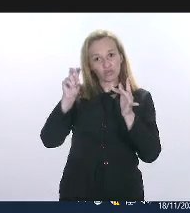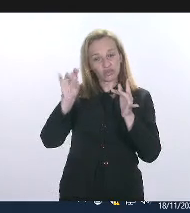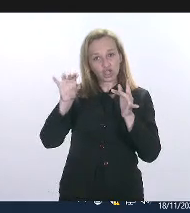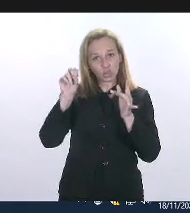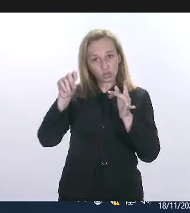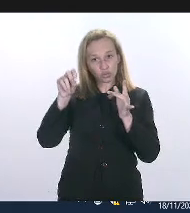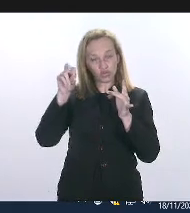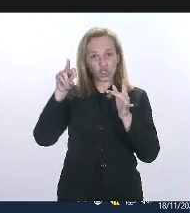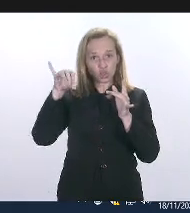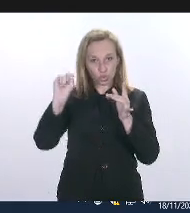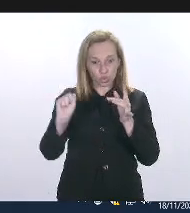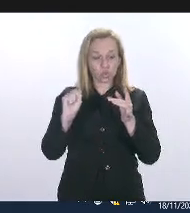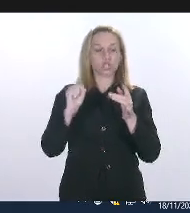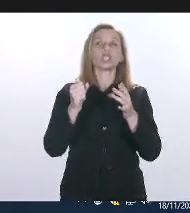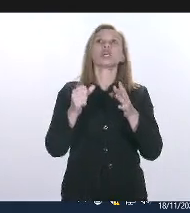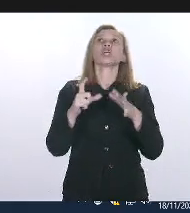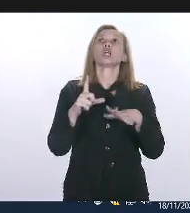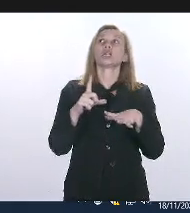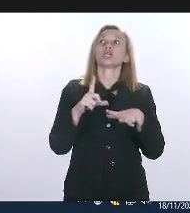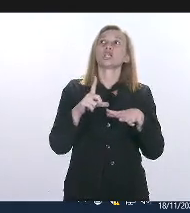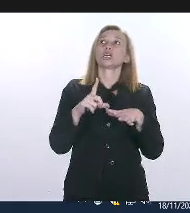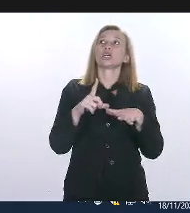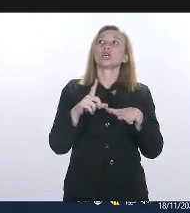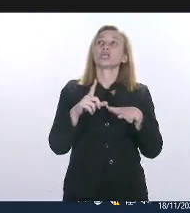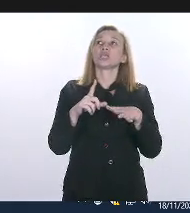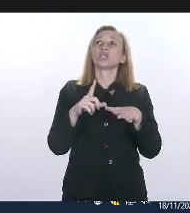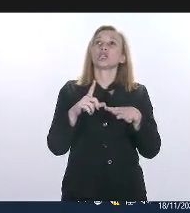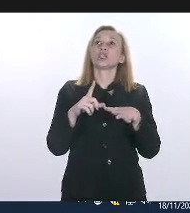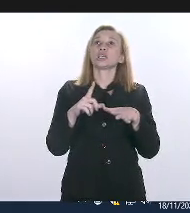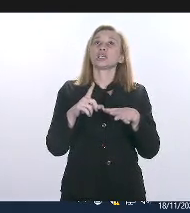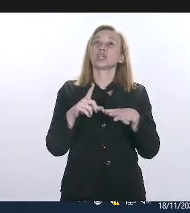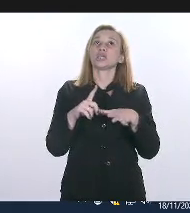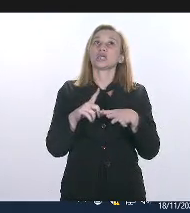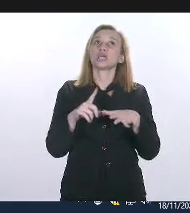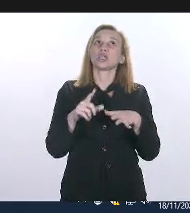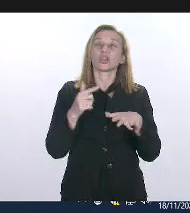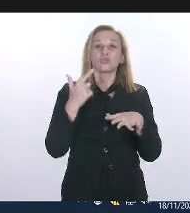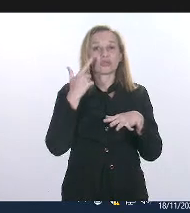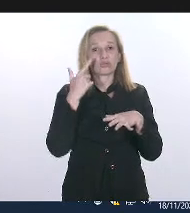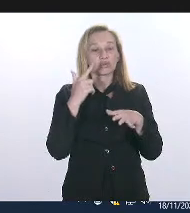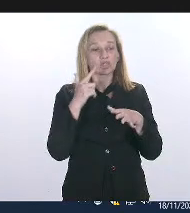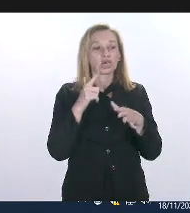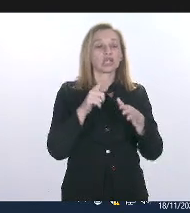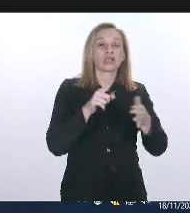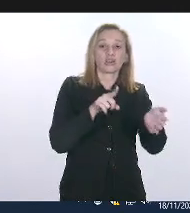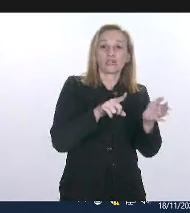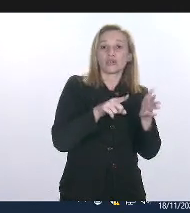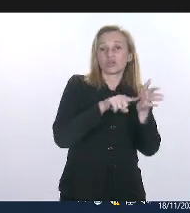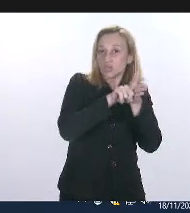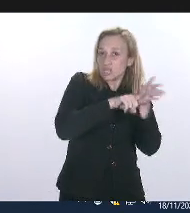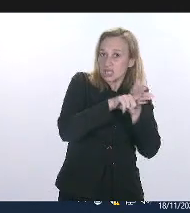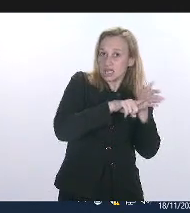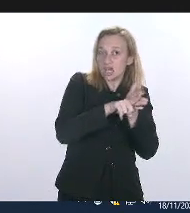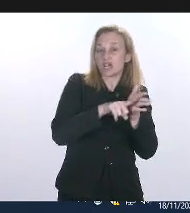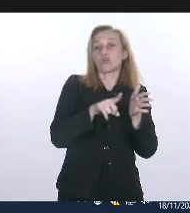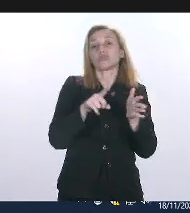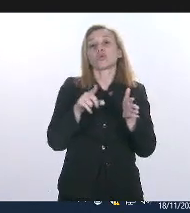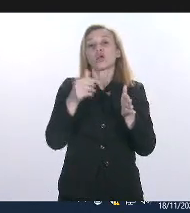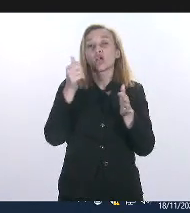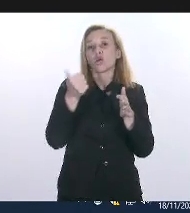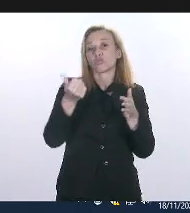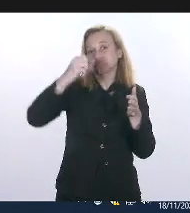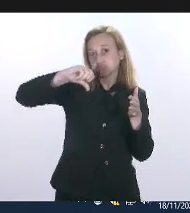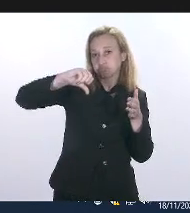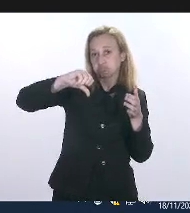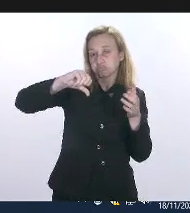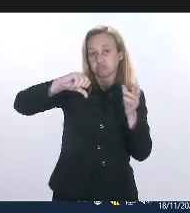também, teriam se livrado disso com resultado negativo posterior, teriam que se atentar para essa hipótese de